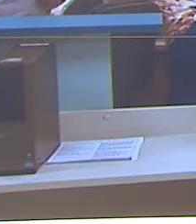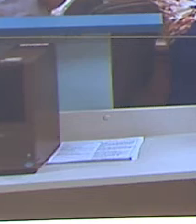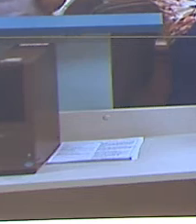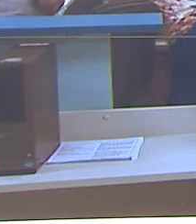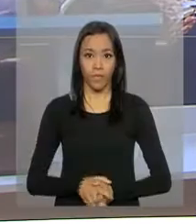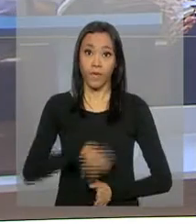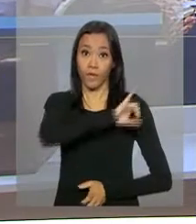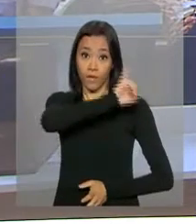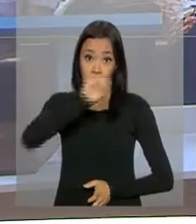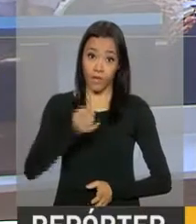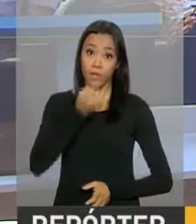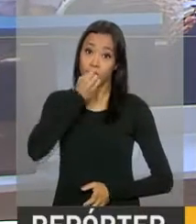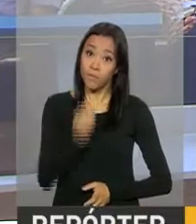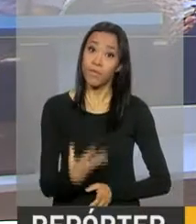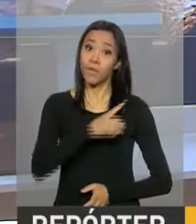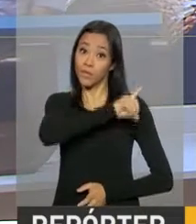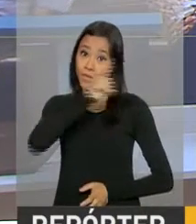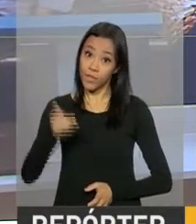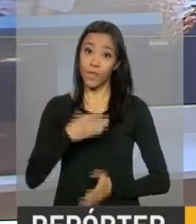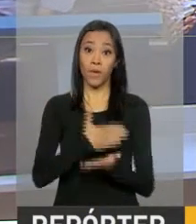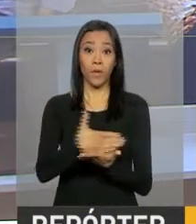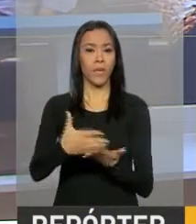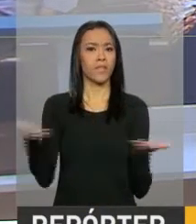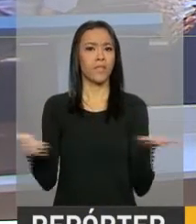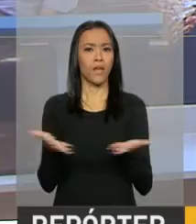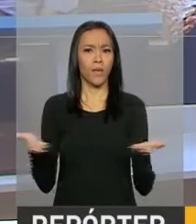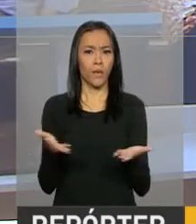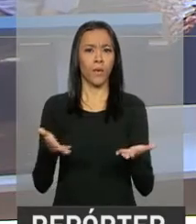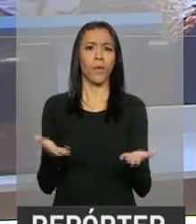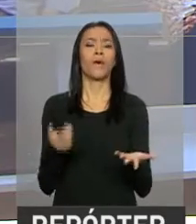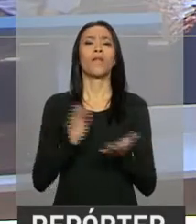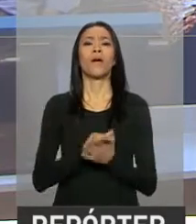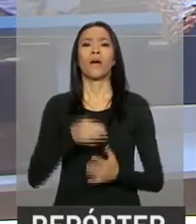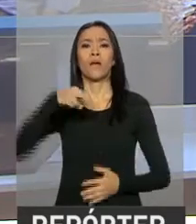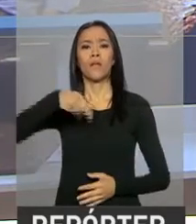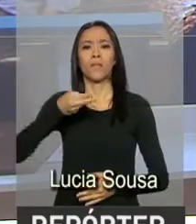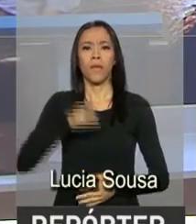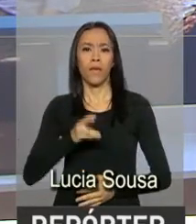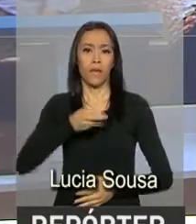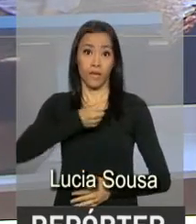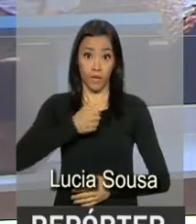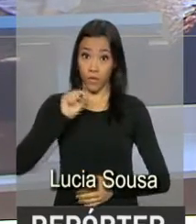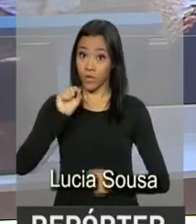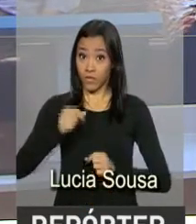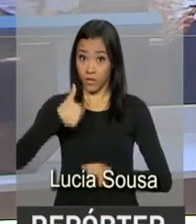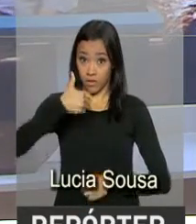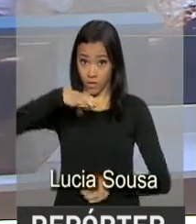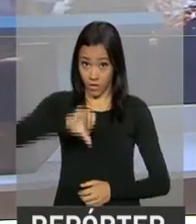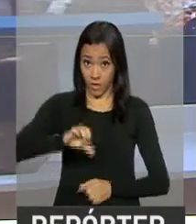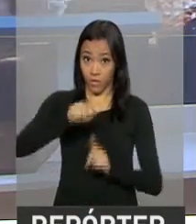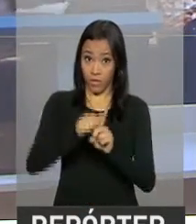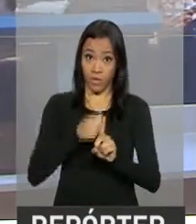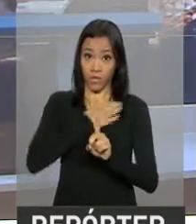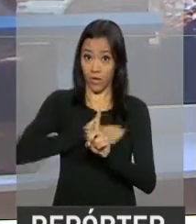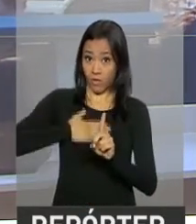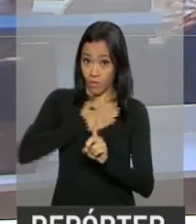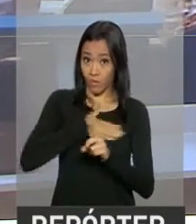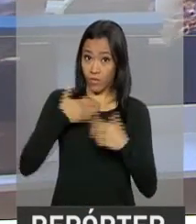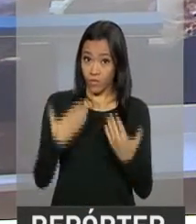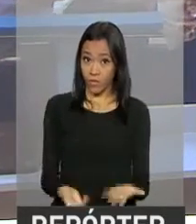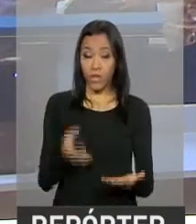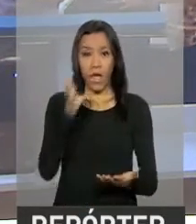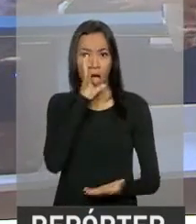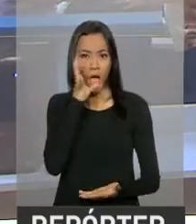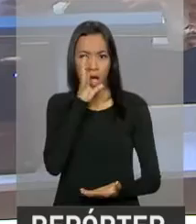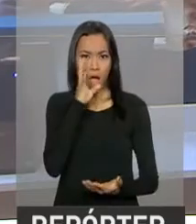olá o bom dia pra você começa agora o repórter nbr desta sexta feira 19 de agosto a partir de agora você acompanha notícias